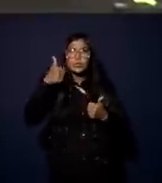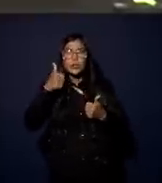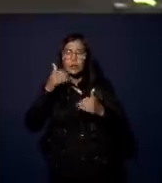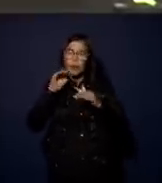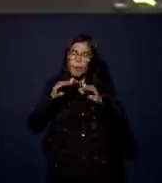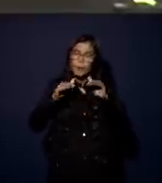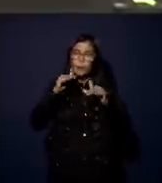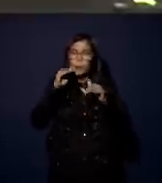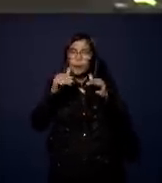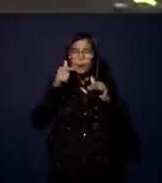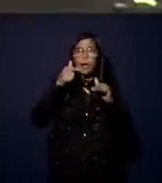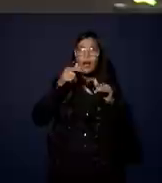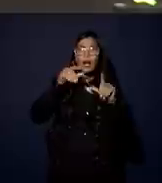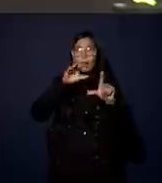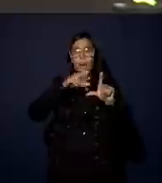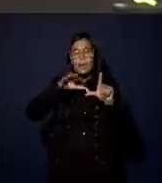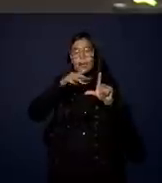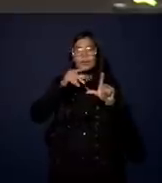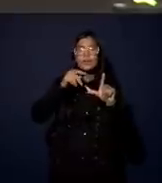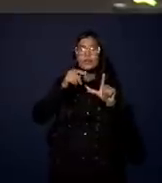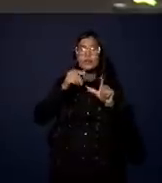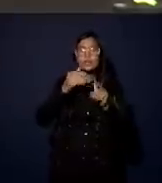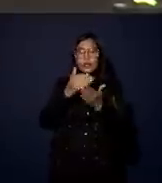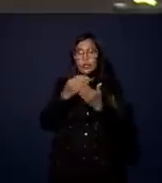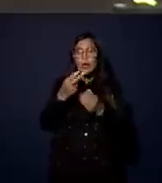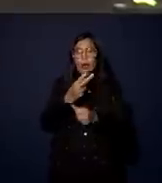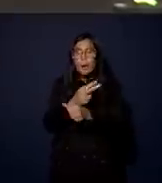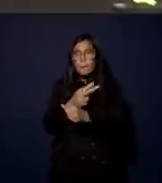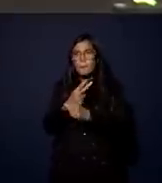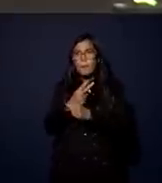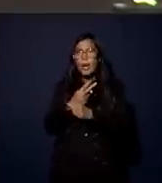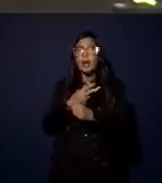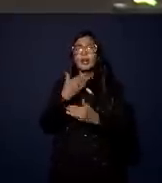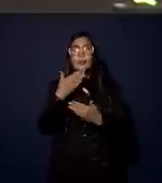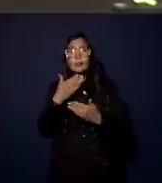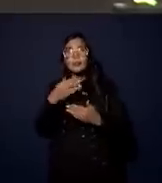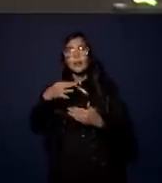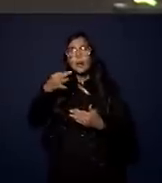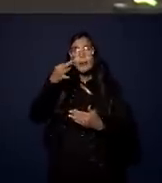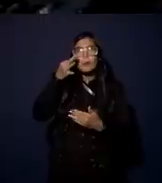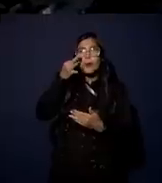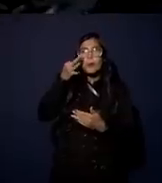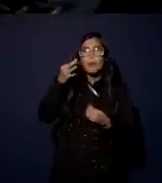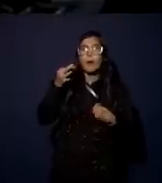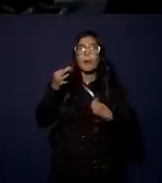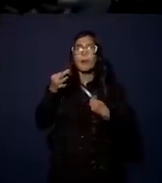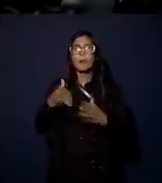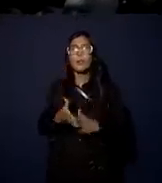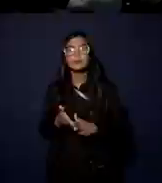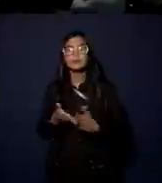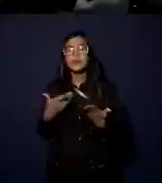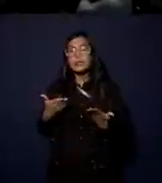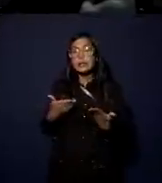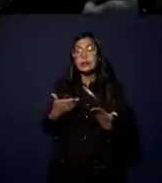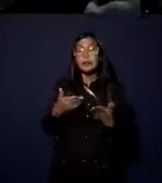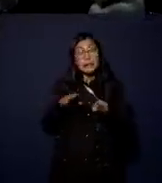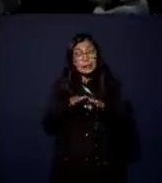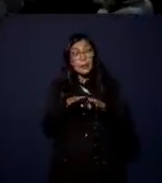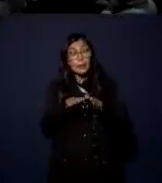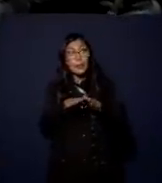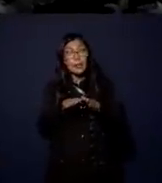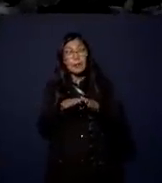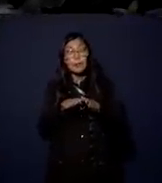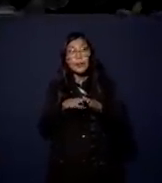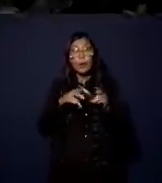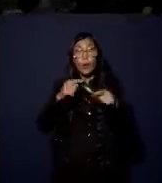a passo dessa plataforma nova de fração ainda empréstimo pessoal não excelente acho que talvez um outro ponto né que